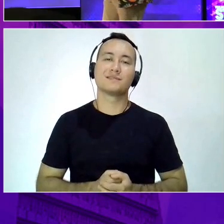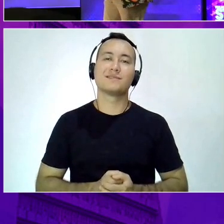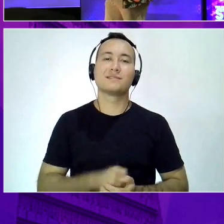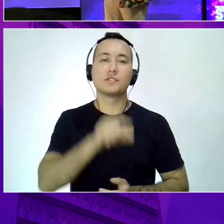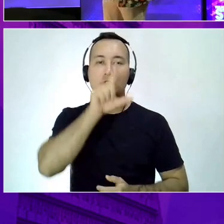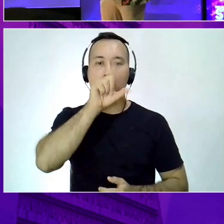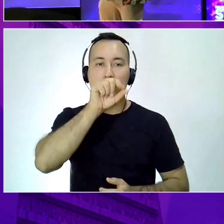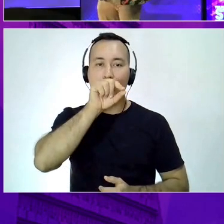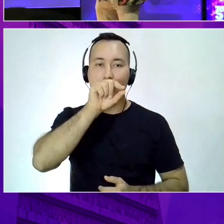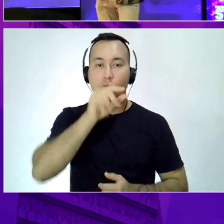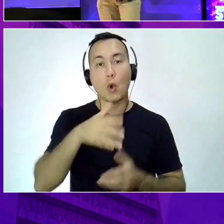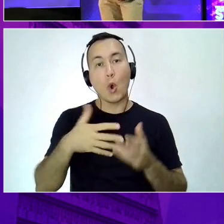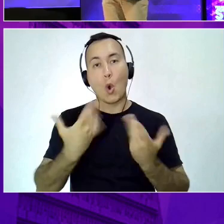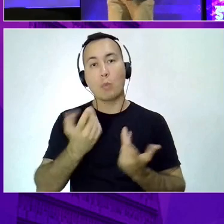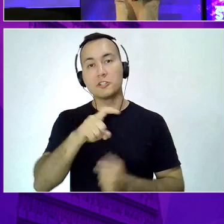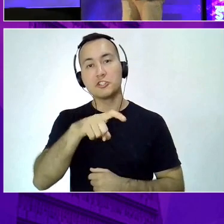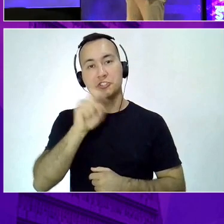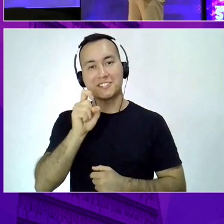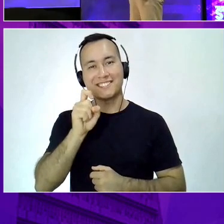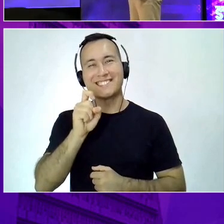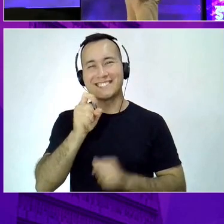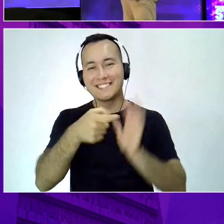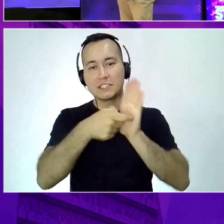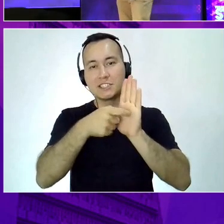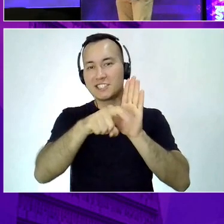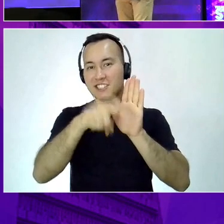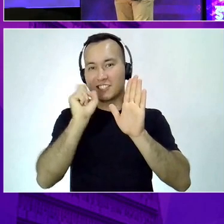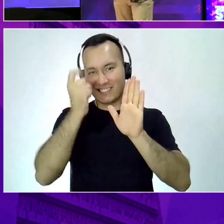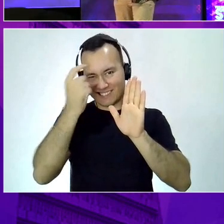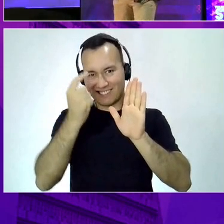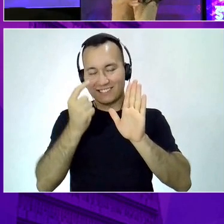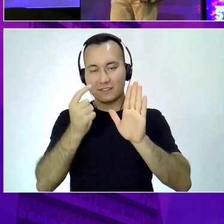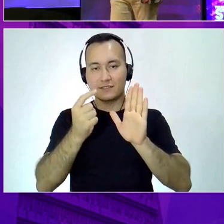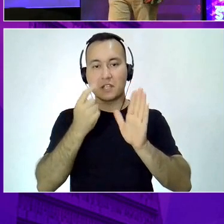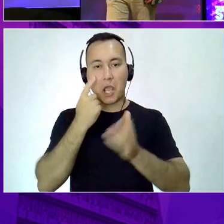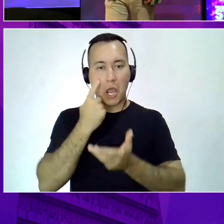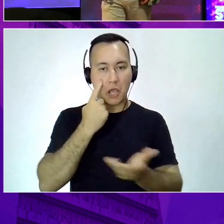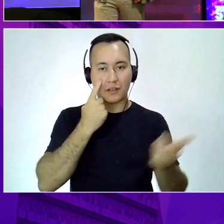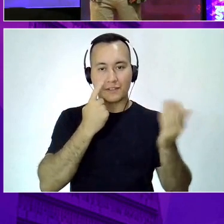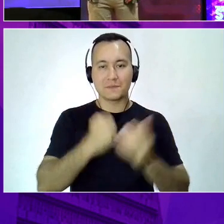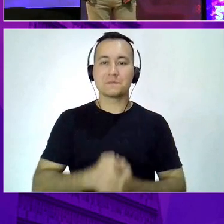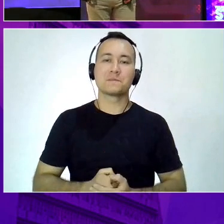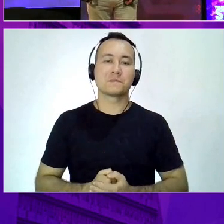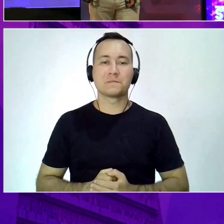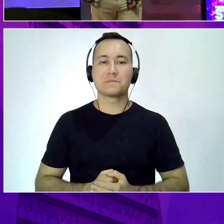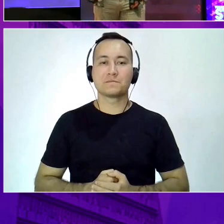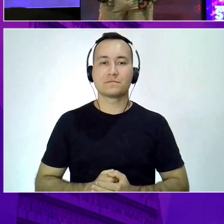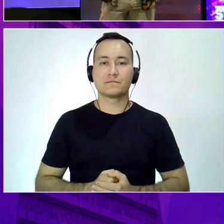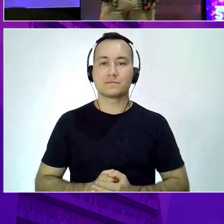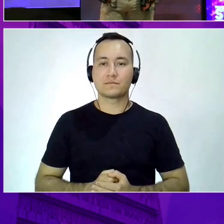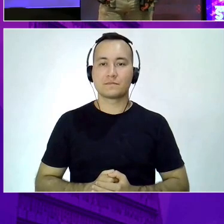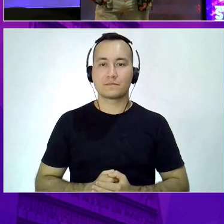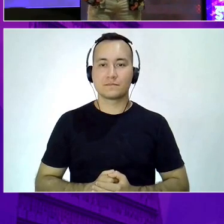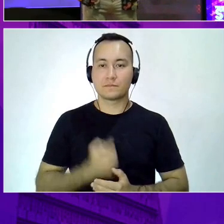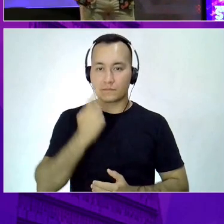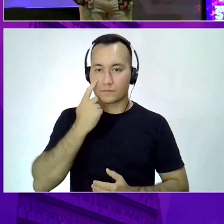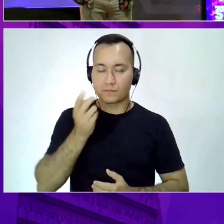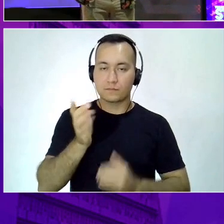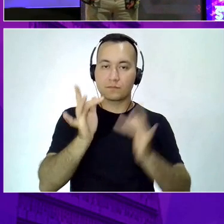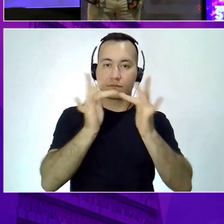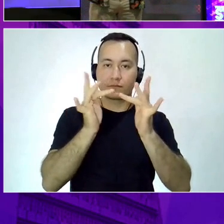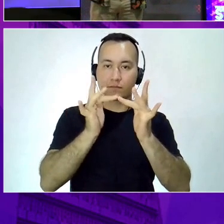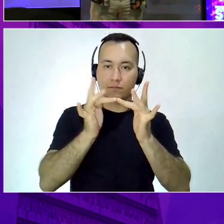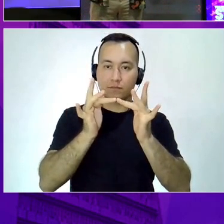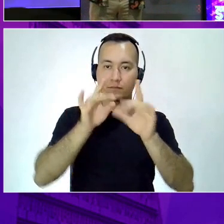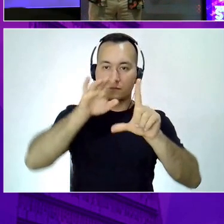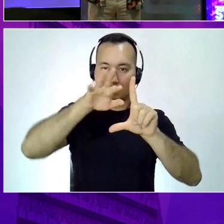quiser ver os códigos, inclusive do TDC, github.com/LuizLeão. Além da Twilio, eu sou considerado pelo Google